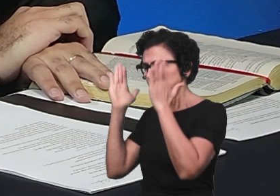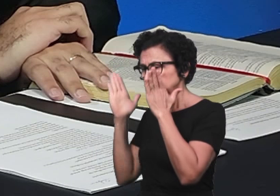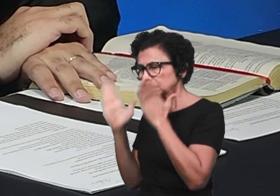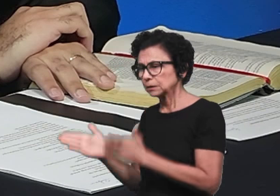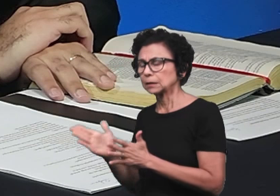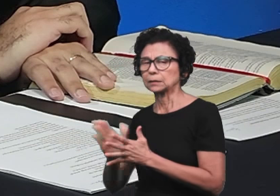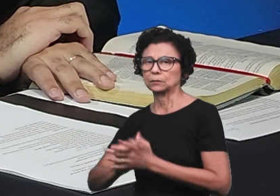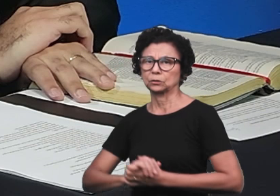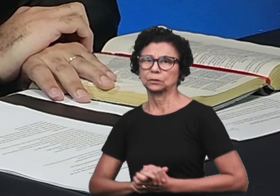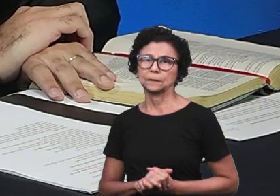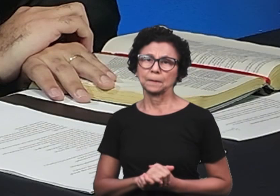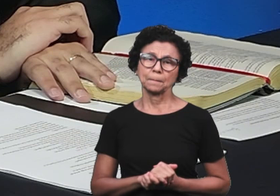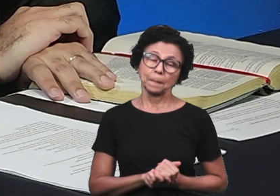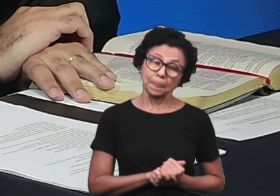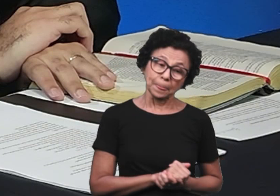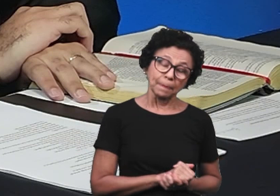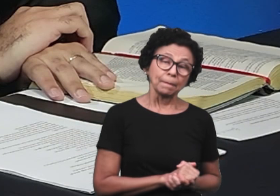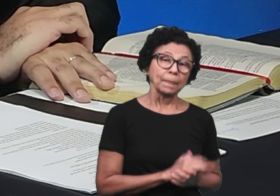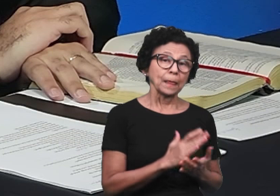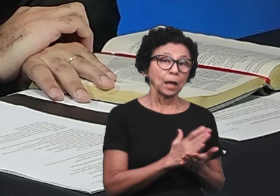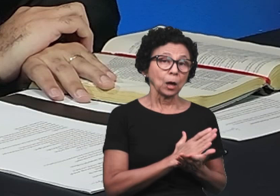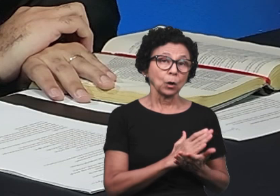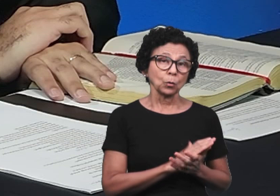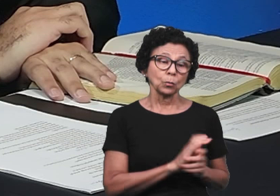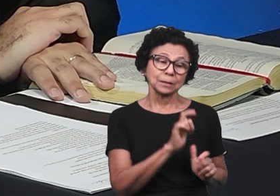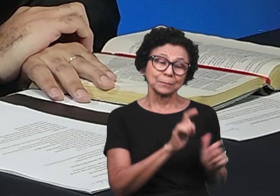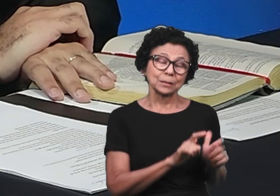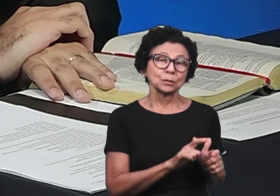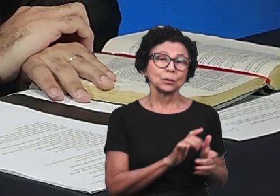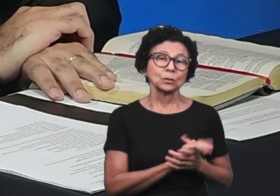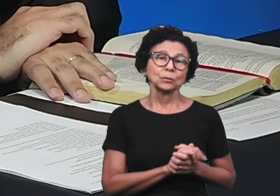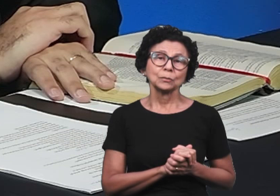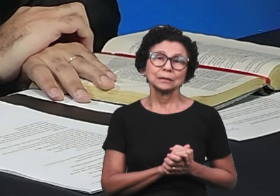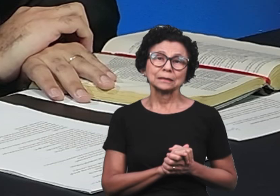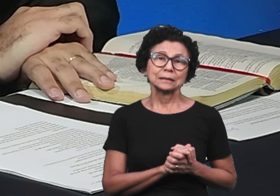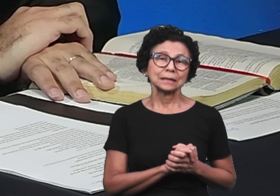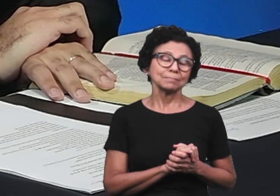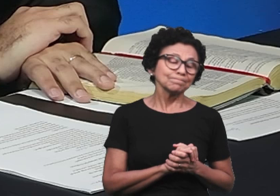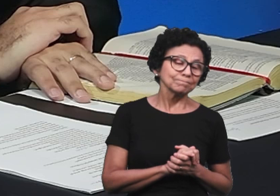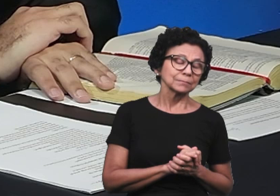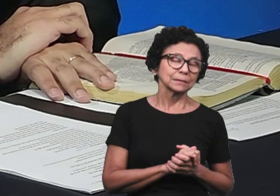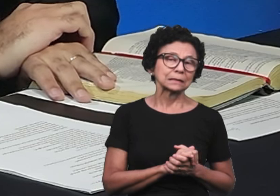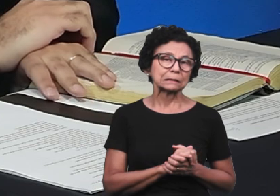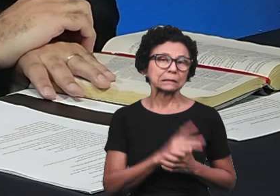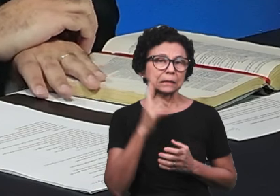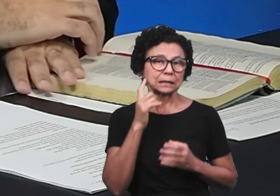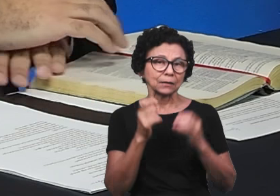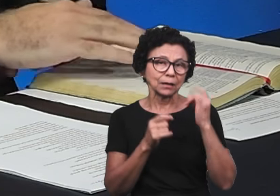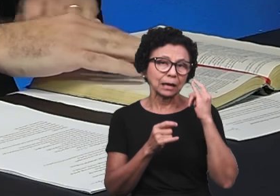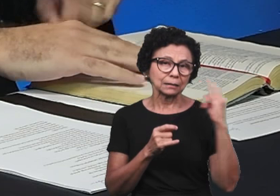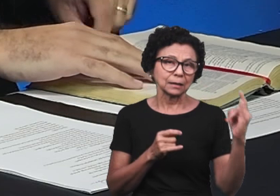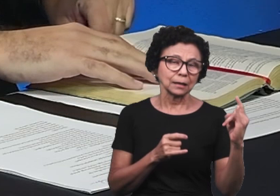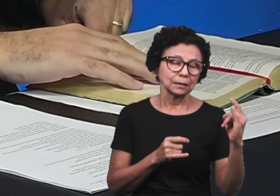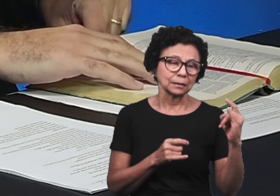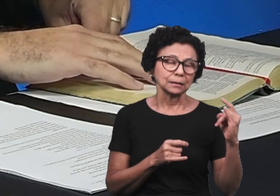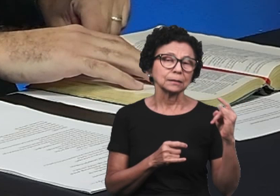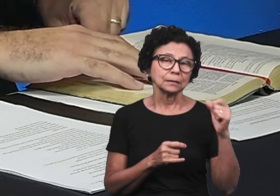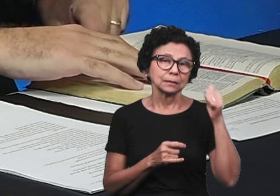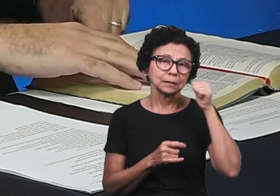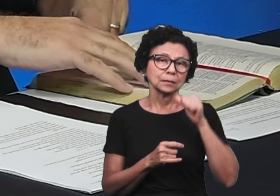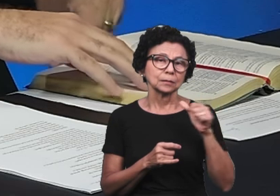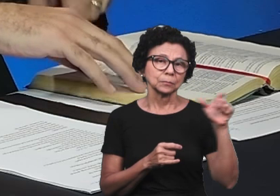voltaram atrás. Ela estava presente na crucificação, ela observou